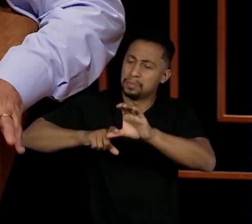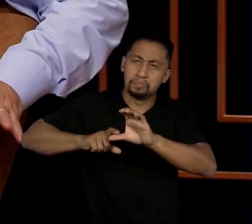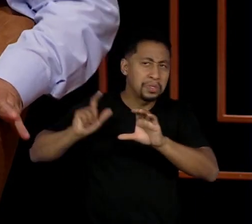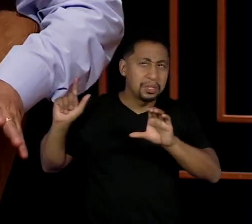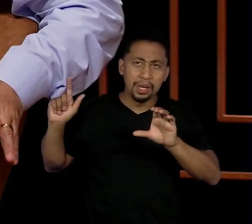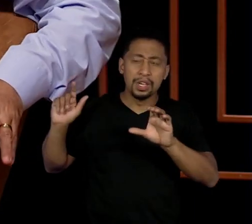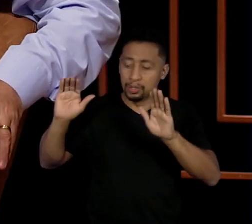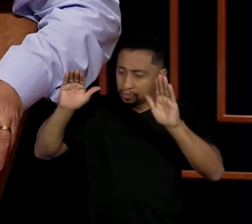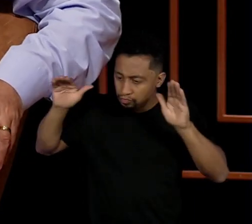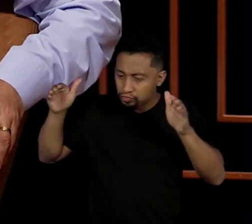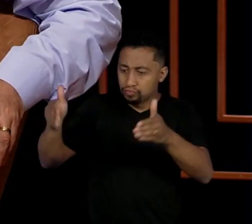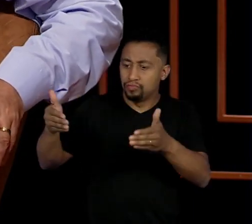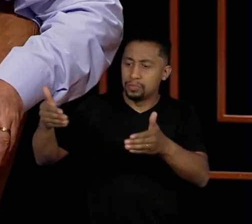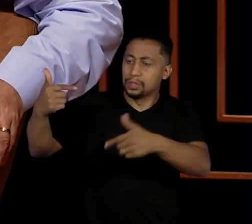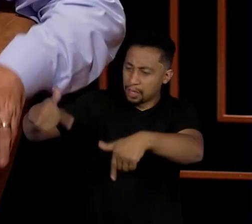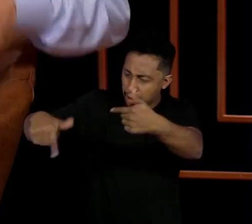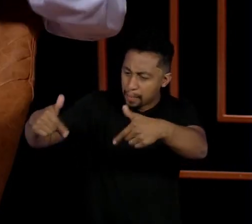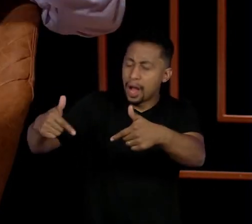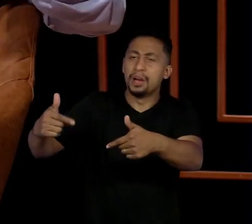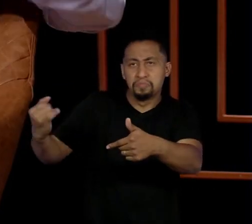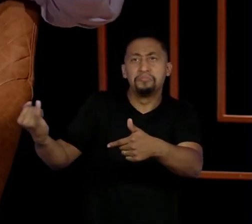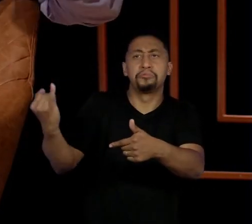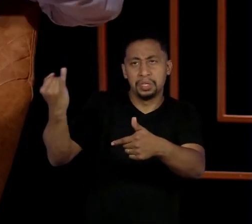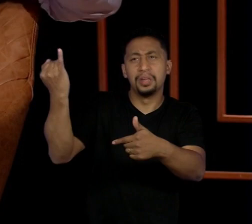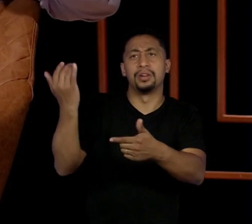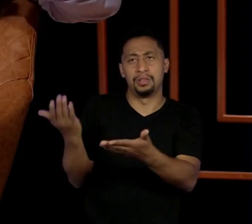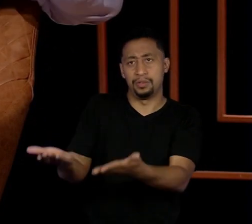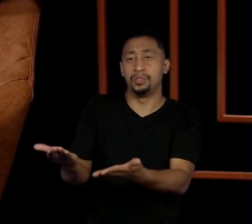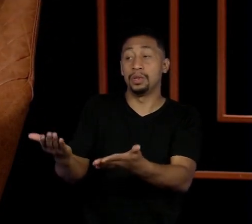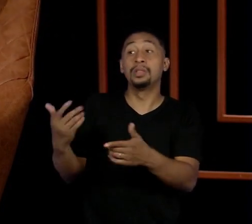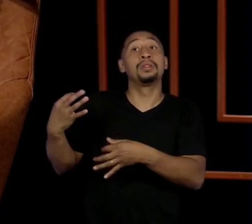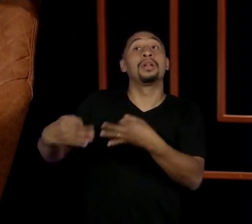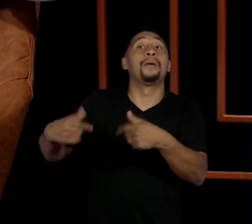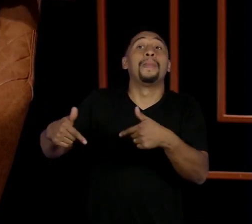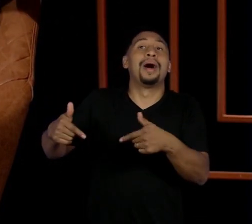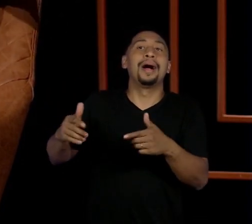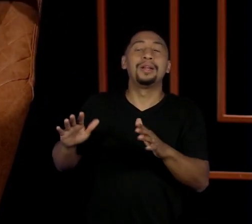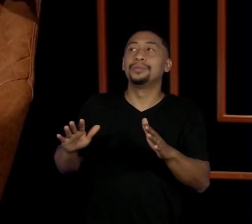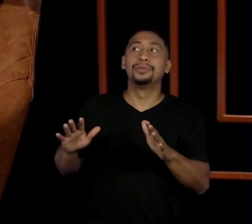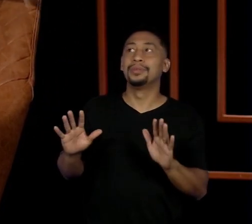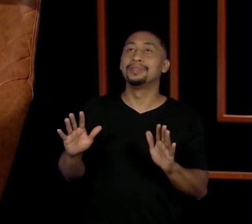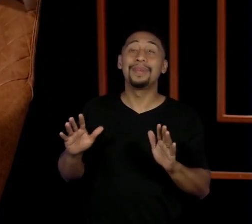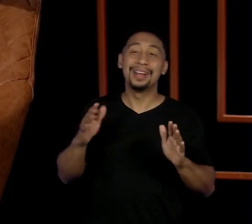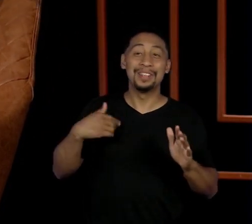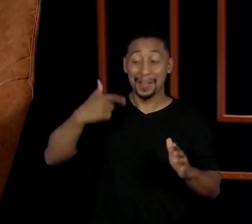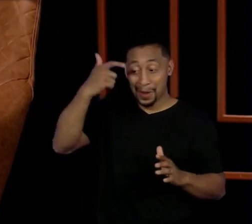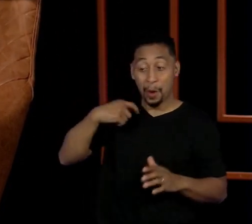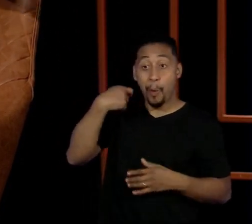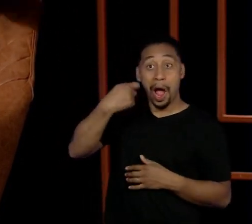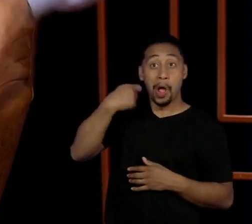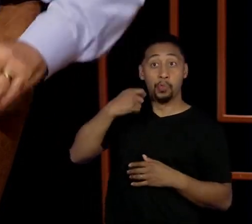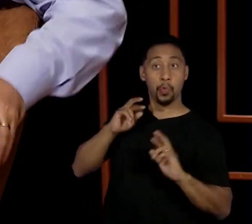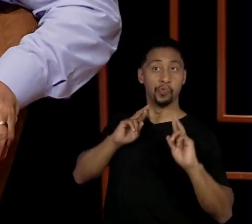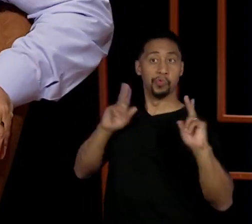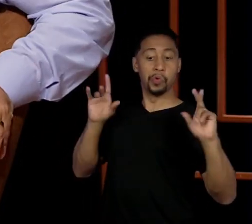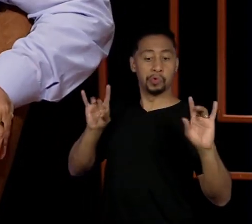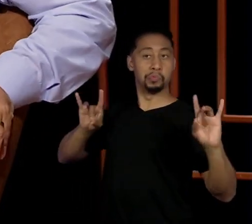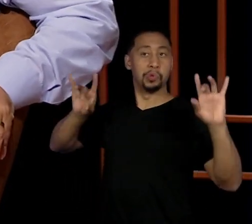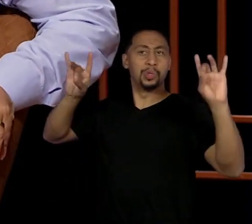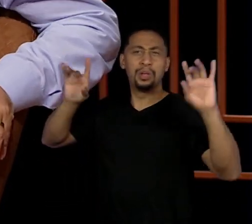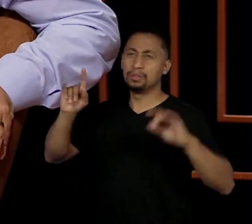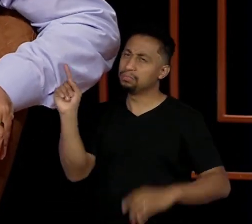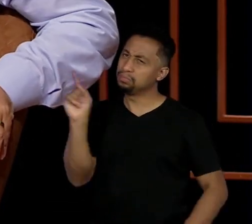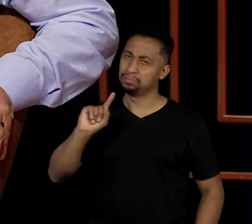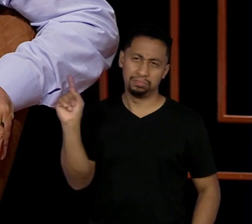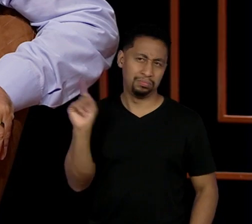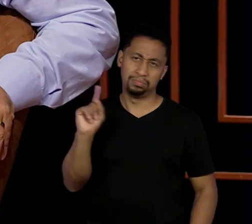for, acho que todo trabalho é absolutamente digno, eu nem acho que a gente ator é uma coisa diferente, bababá, somos especiais. Não, a gente está